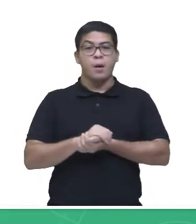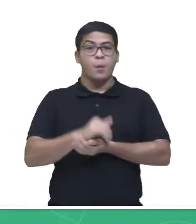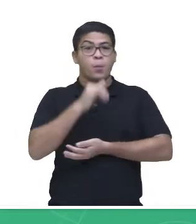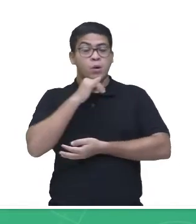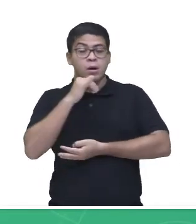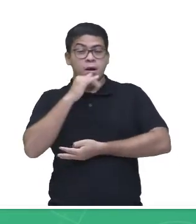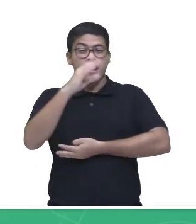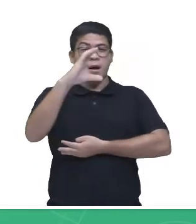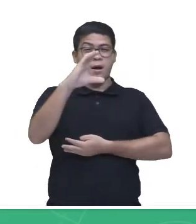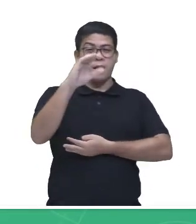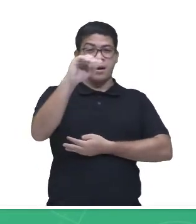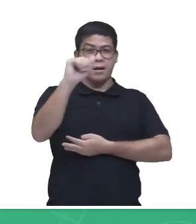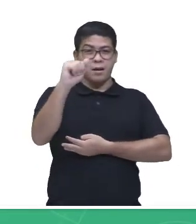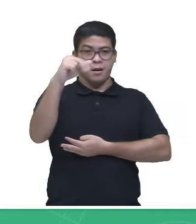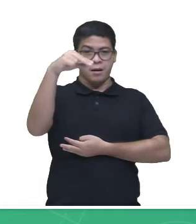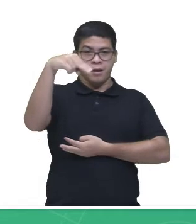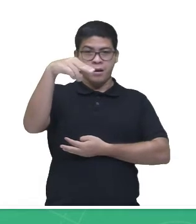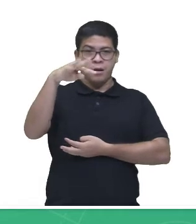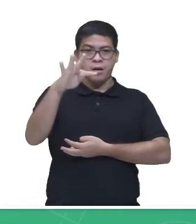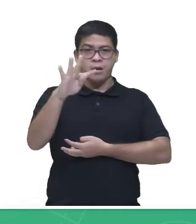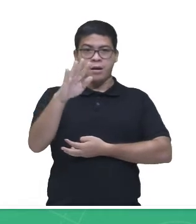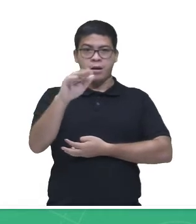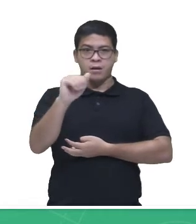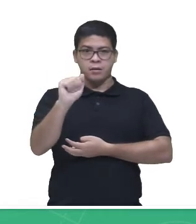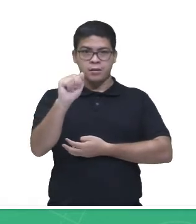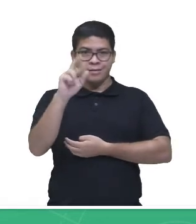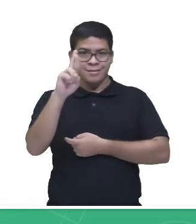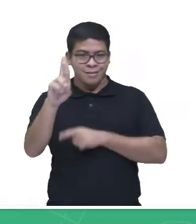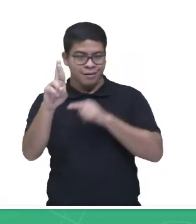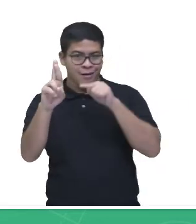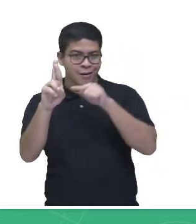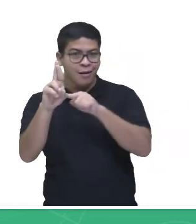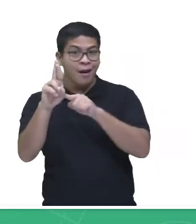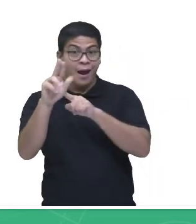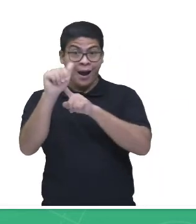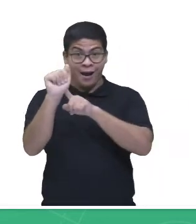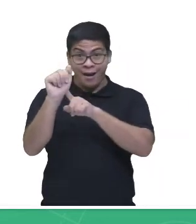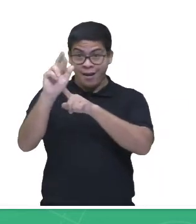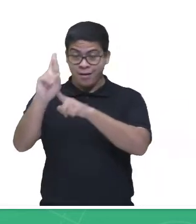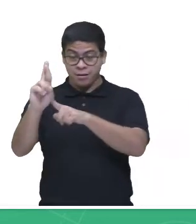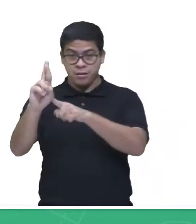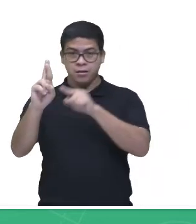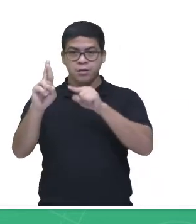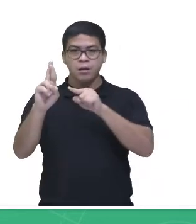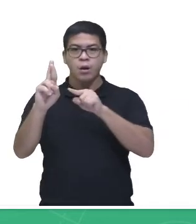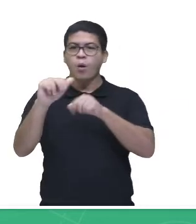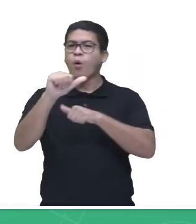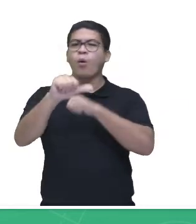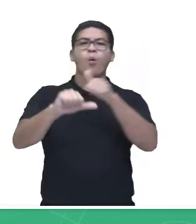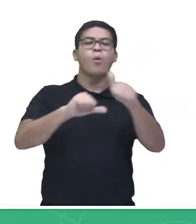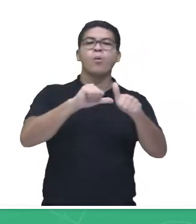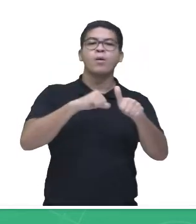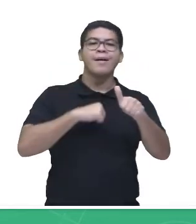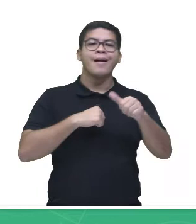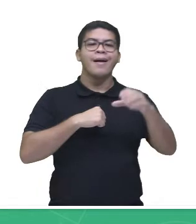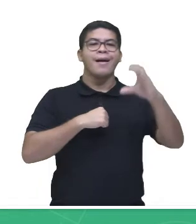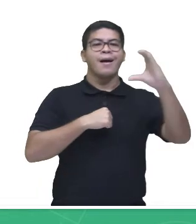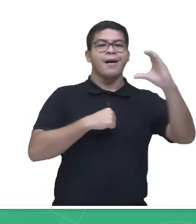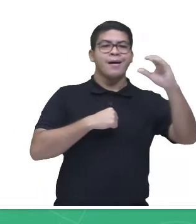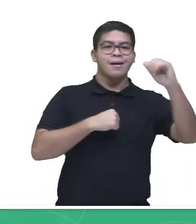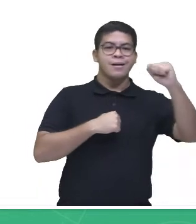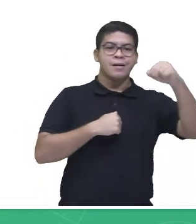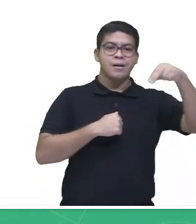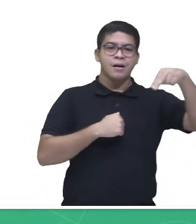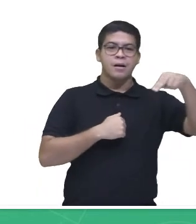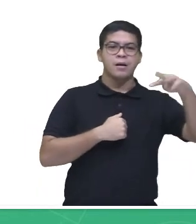hablado, vender, vendido, vivir, vivido, A mesma regra do português é do espanhol, nesse